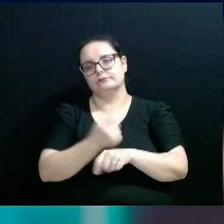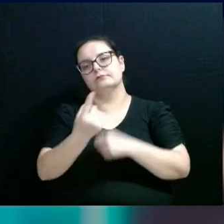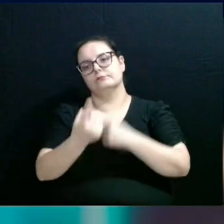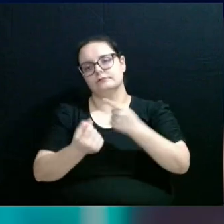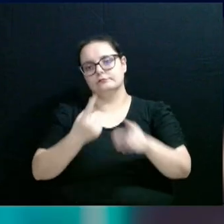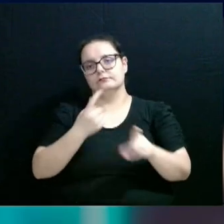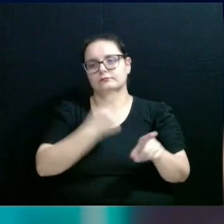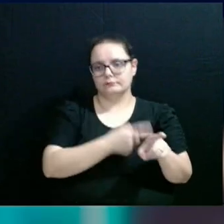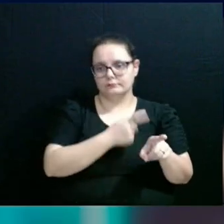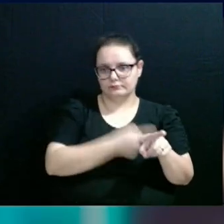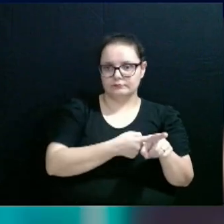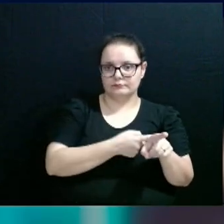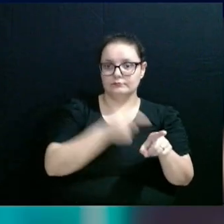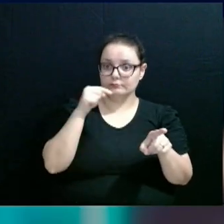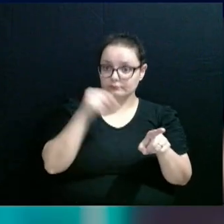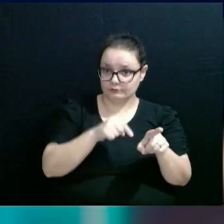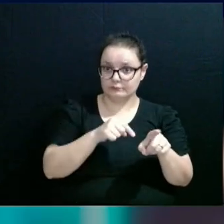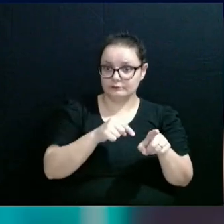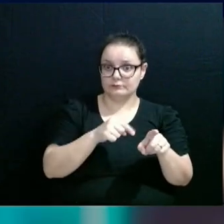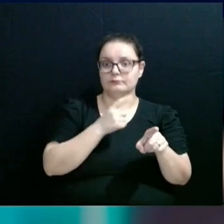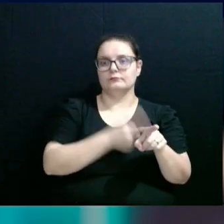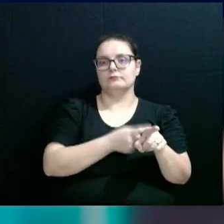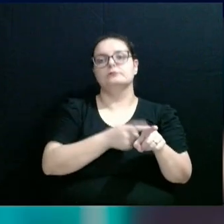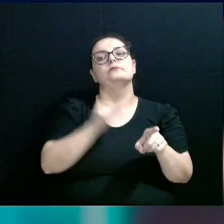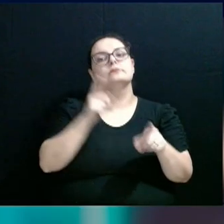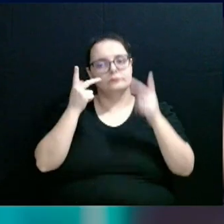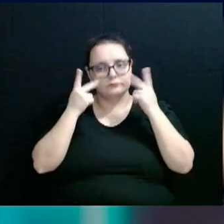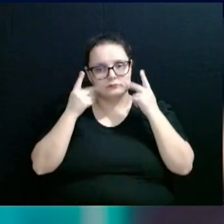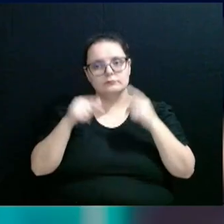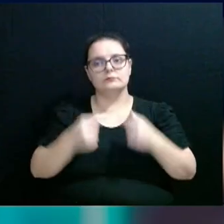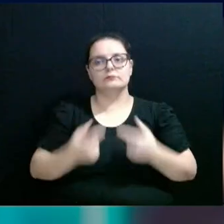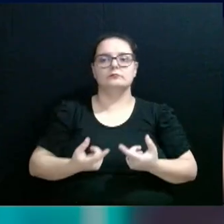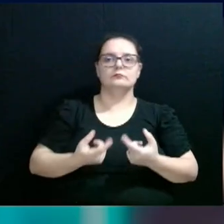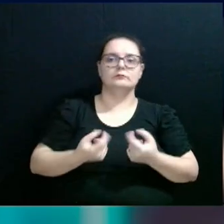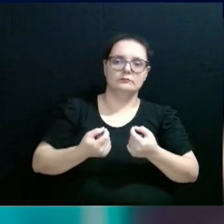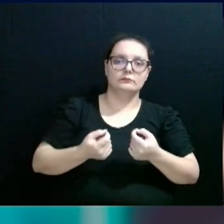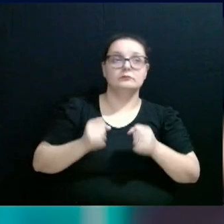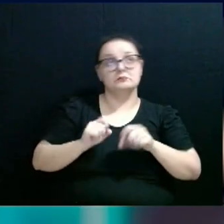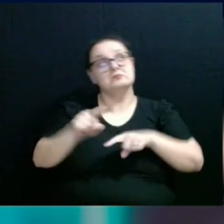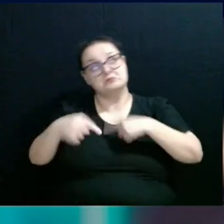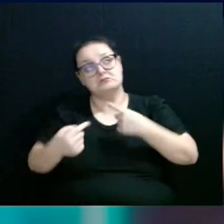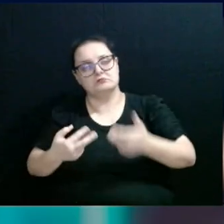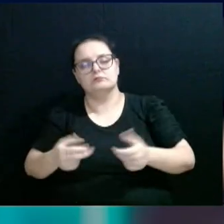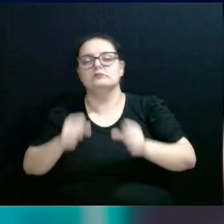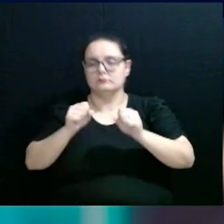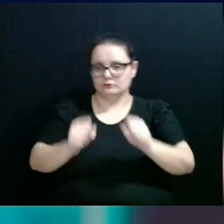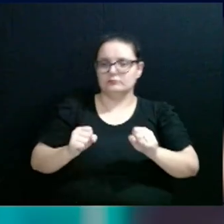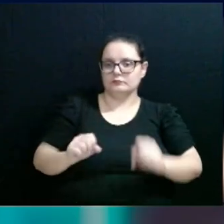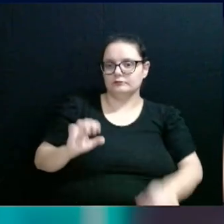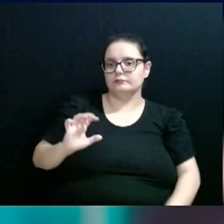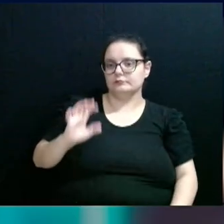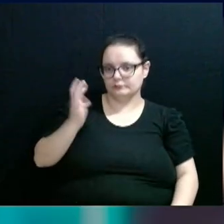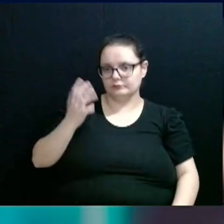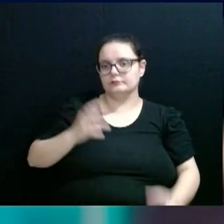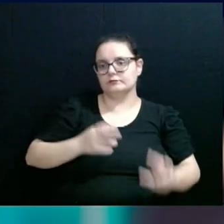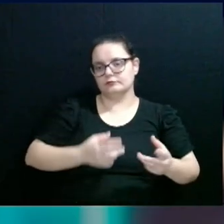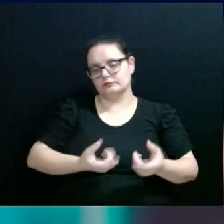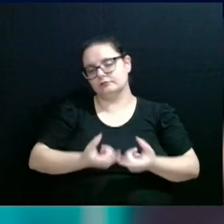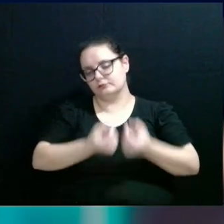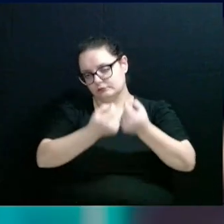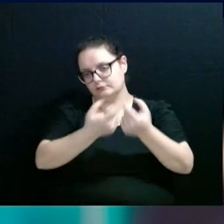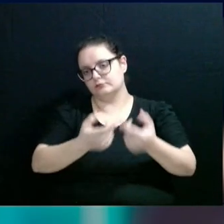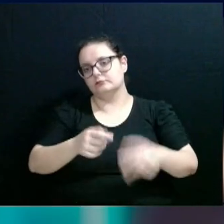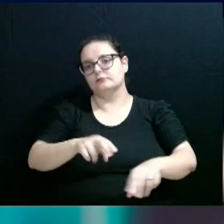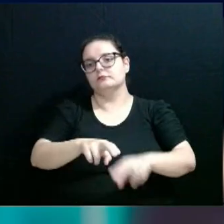Esta coisa endurecida geralmente é câncer. Pode ser outra coisa, mas pode ser um câncer. Então, o toque é importante por isso.